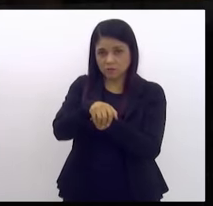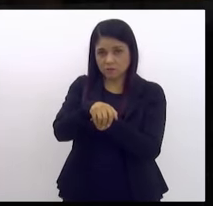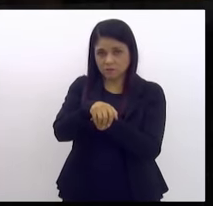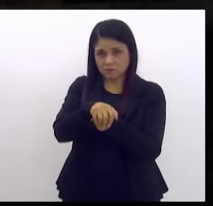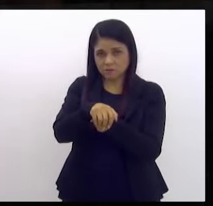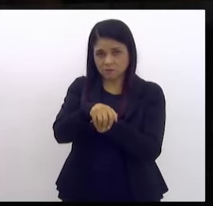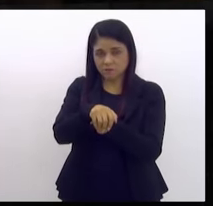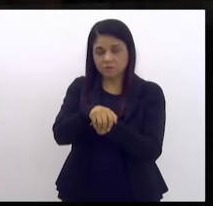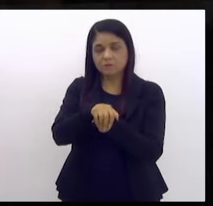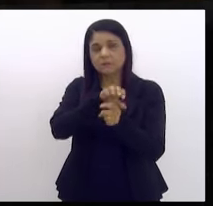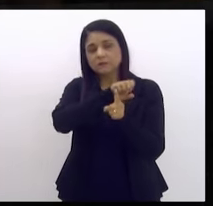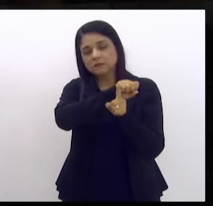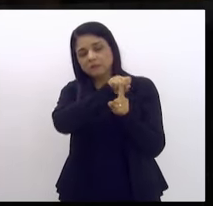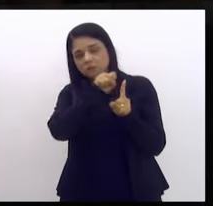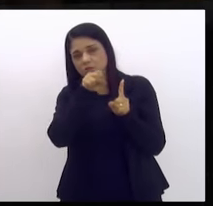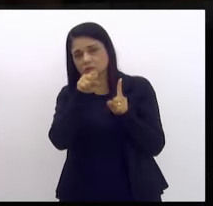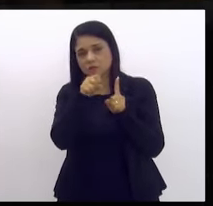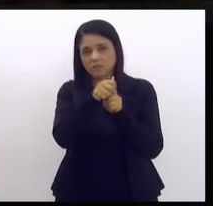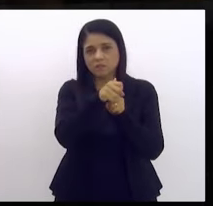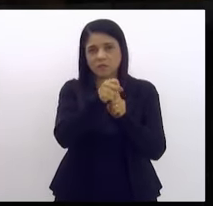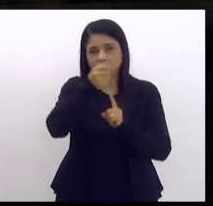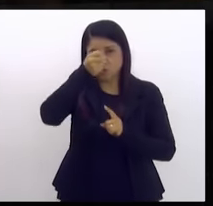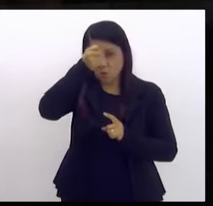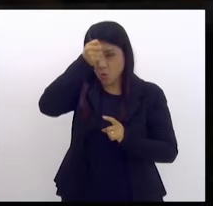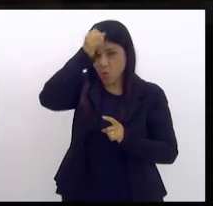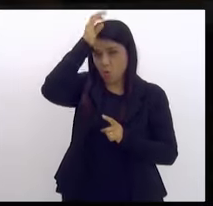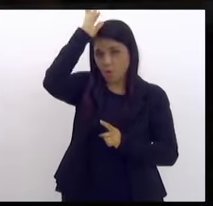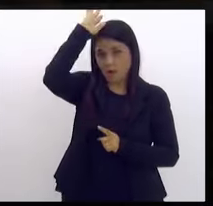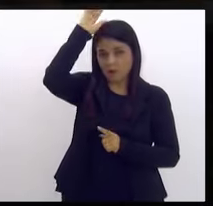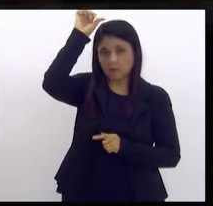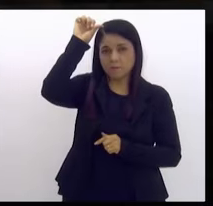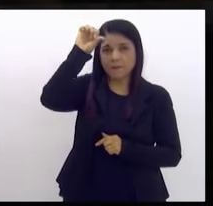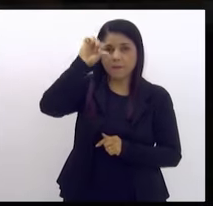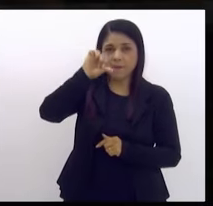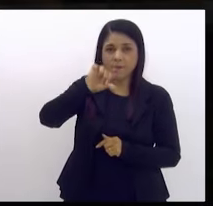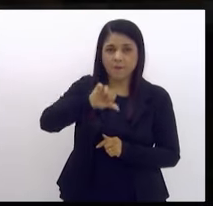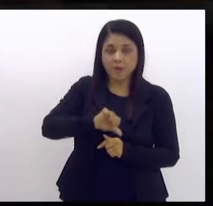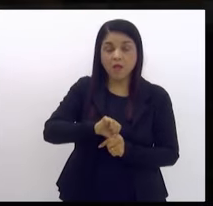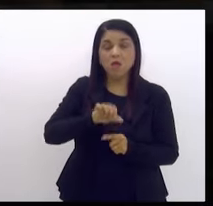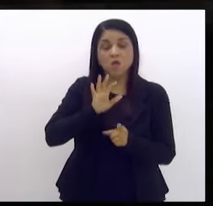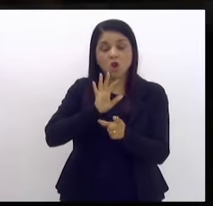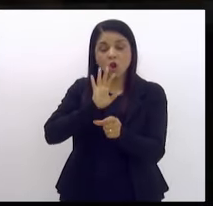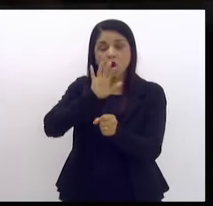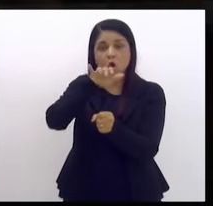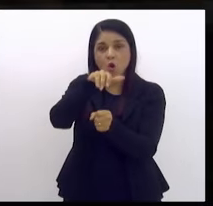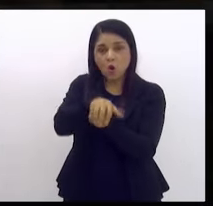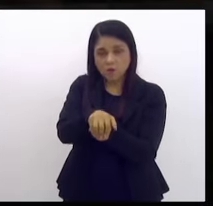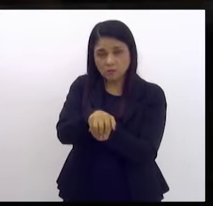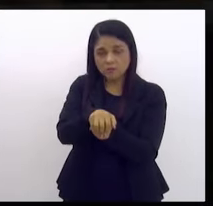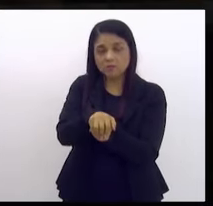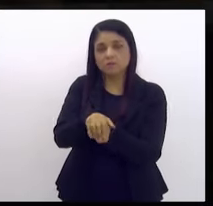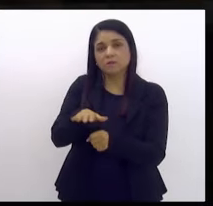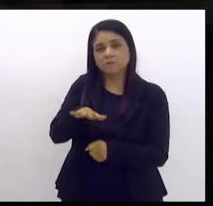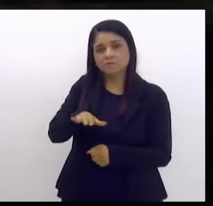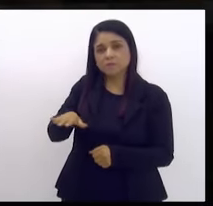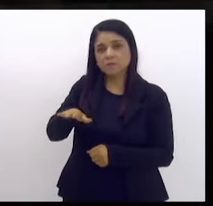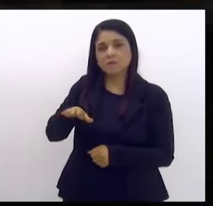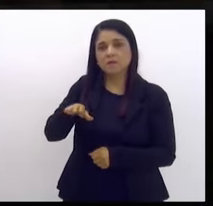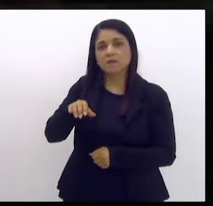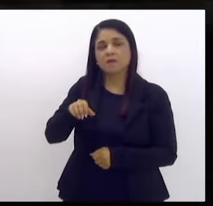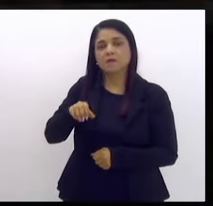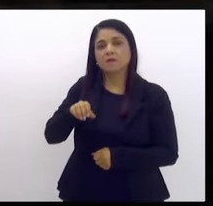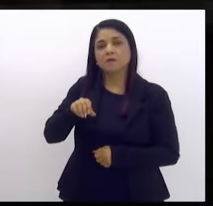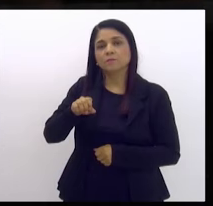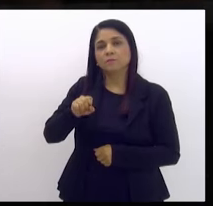da sociedade romana, do Império Romano, que colonizou parte da Península Ibérica e que, encontrando